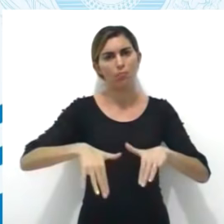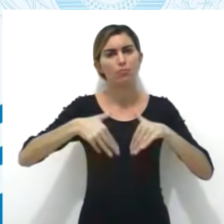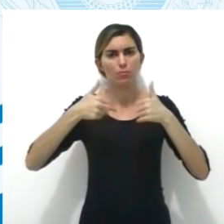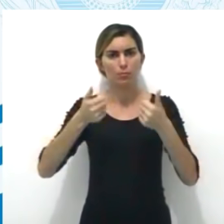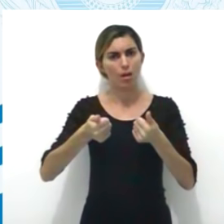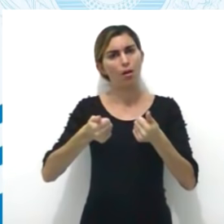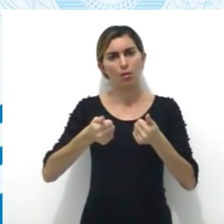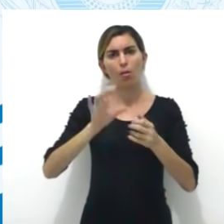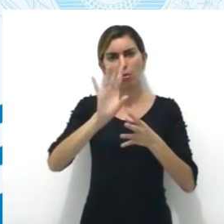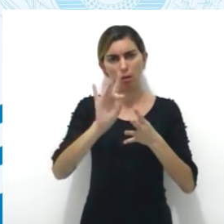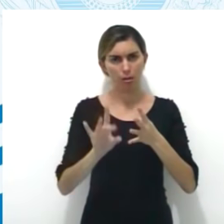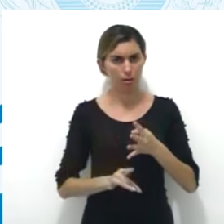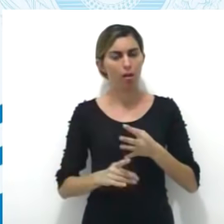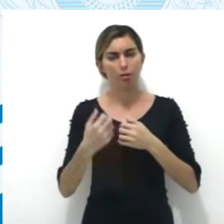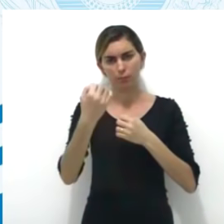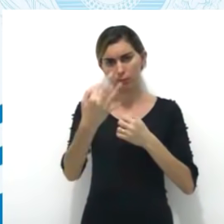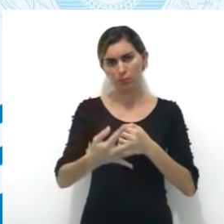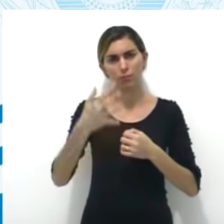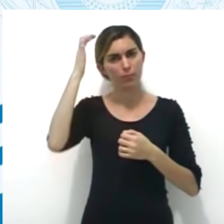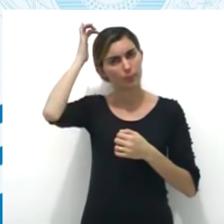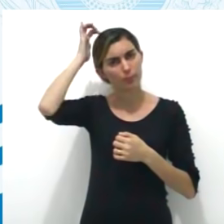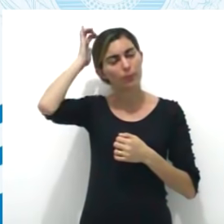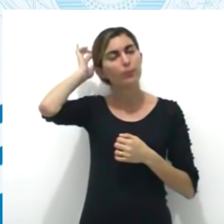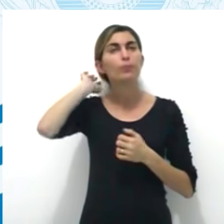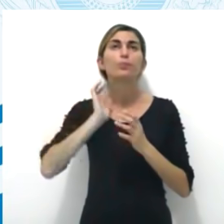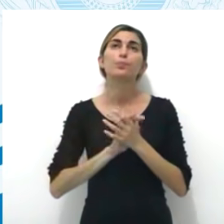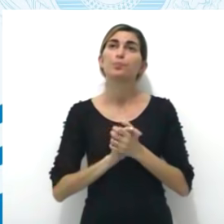explicar melhor este detalhe para vocês.